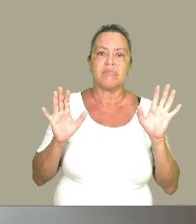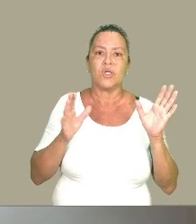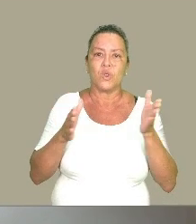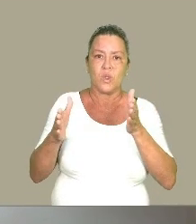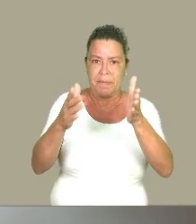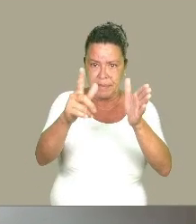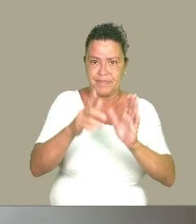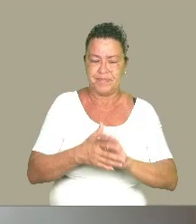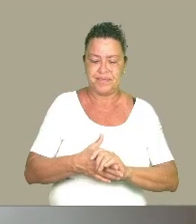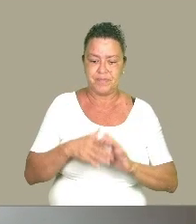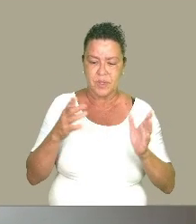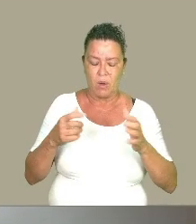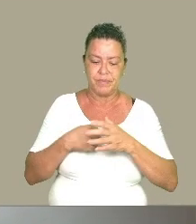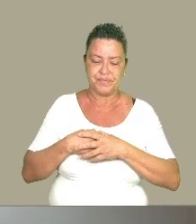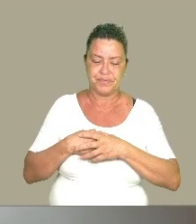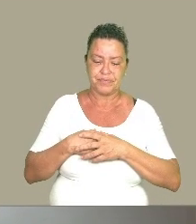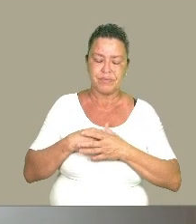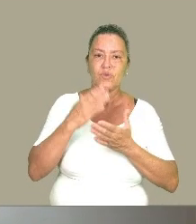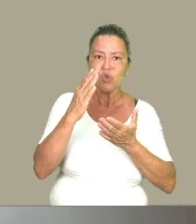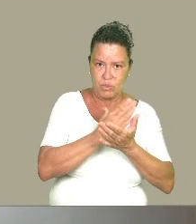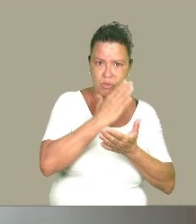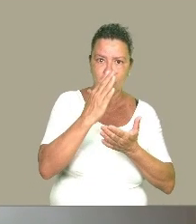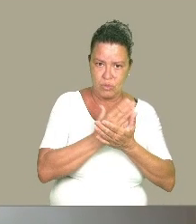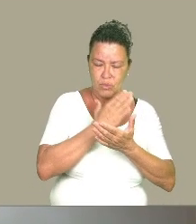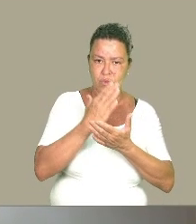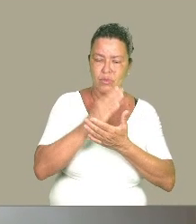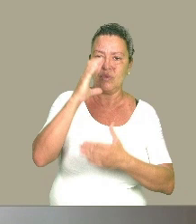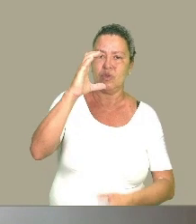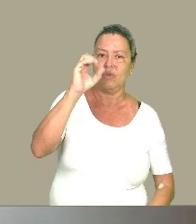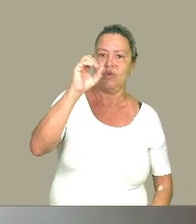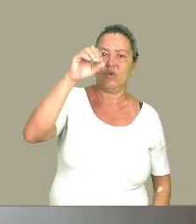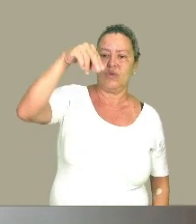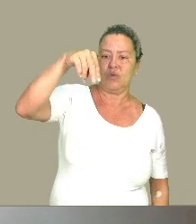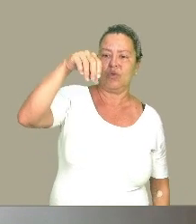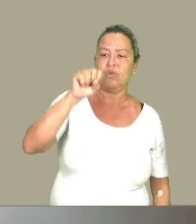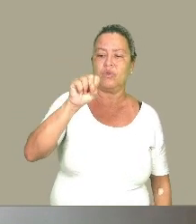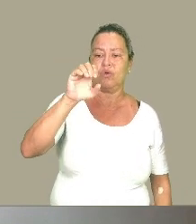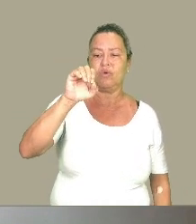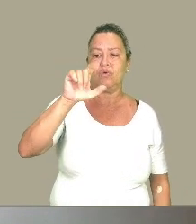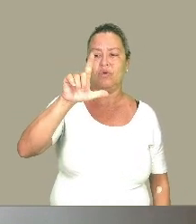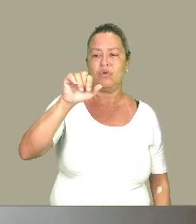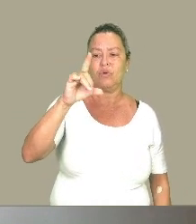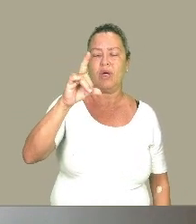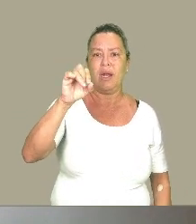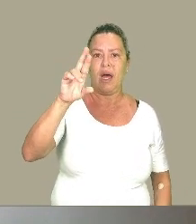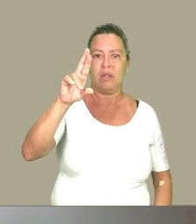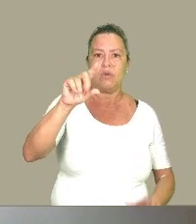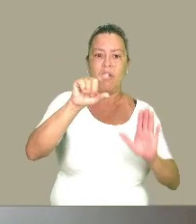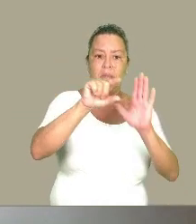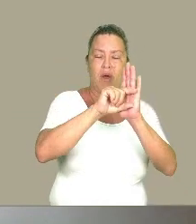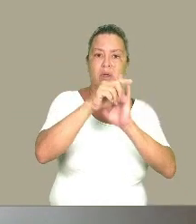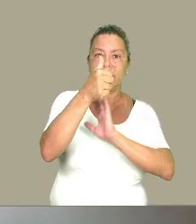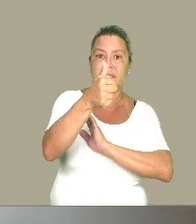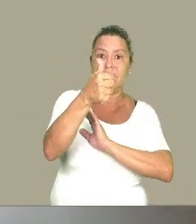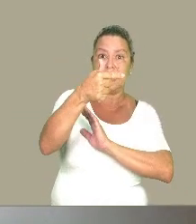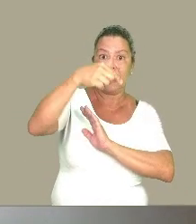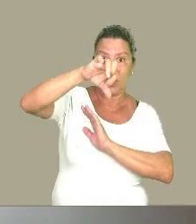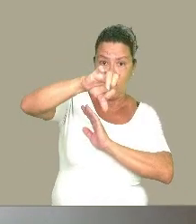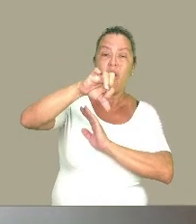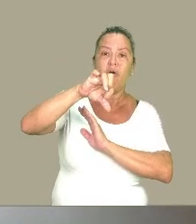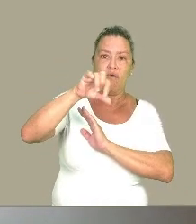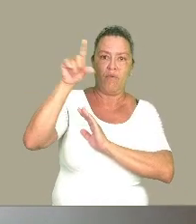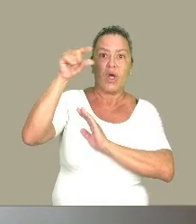Pois bem, eu fui lá no livro O Consolador, de Emmanuel, que na pergunta 179 é feita a